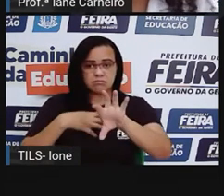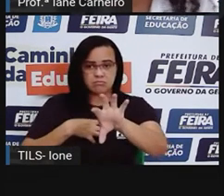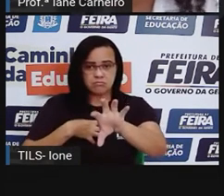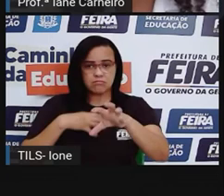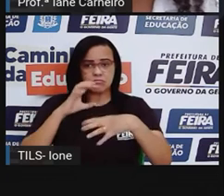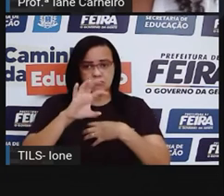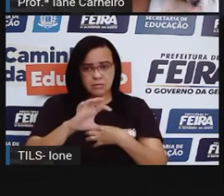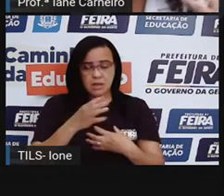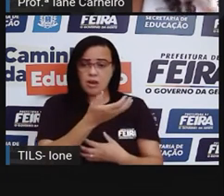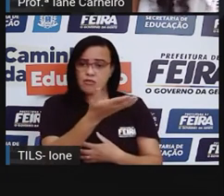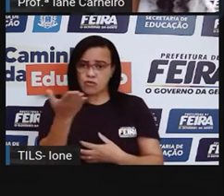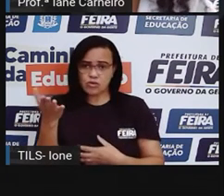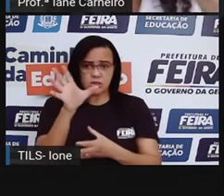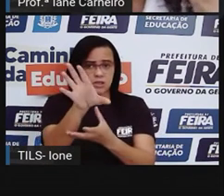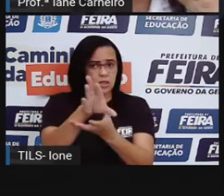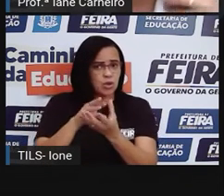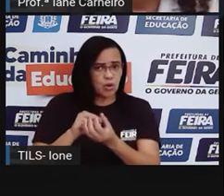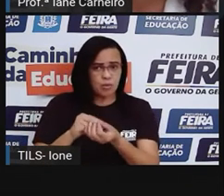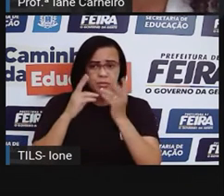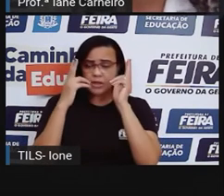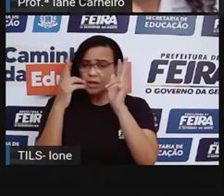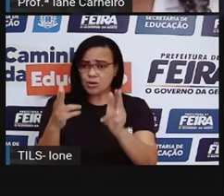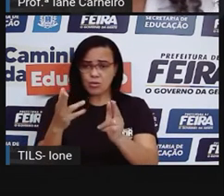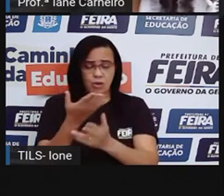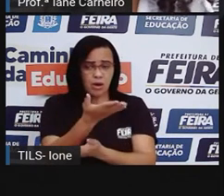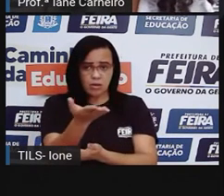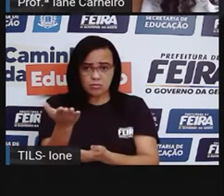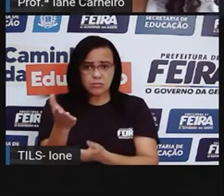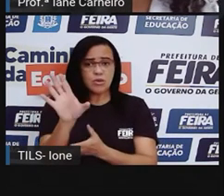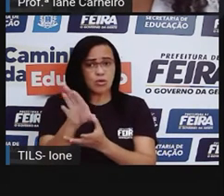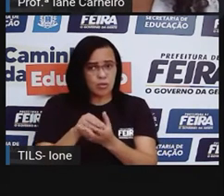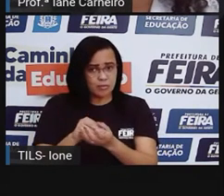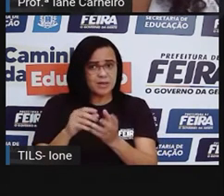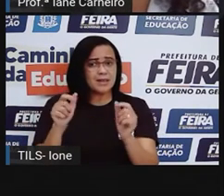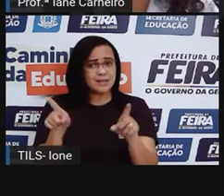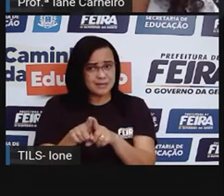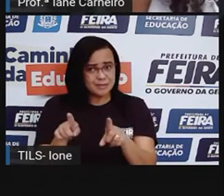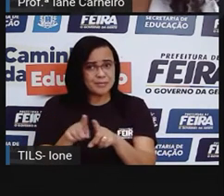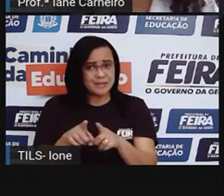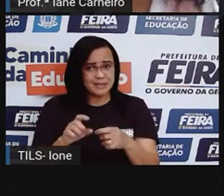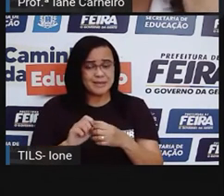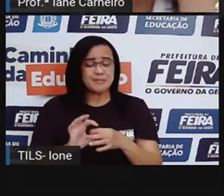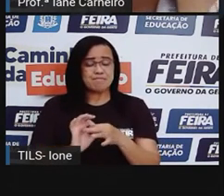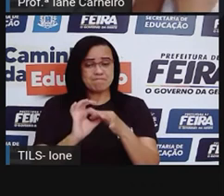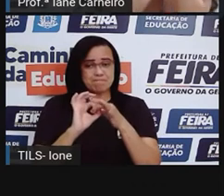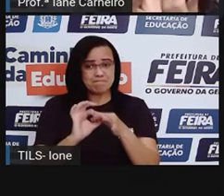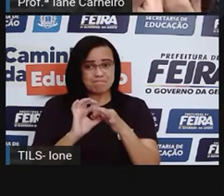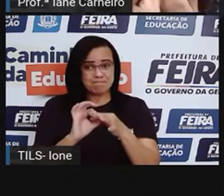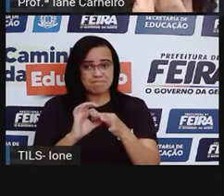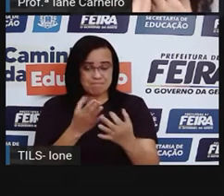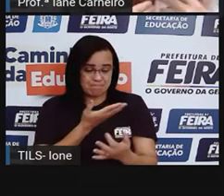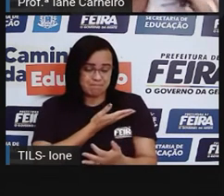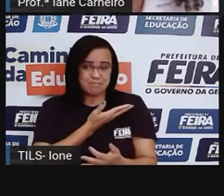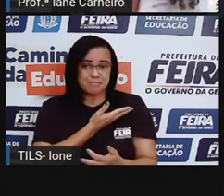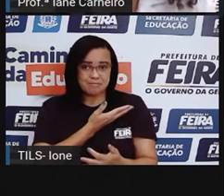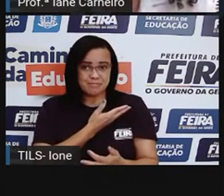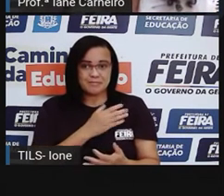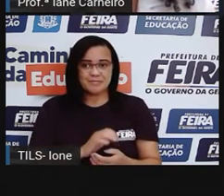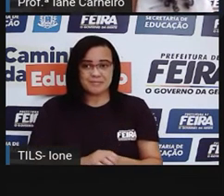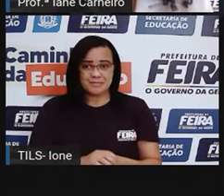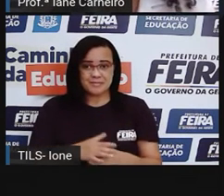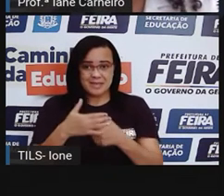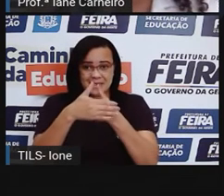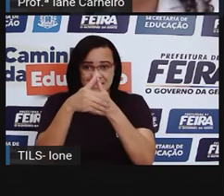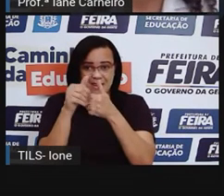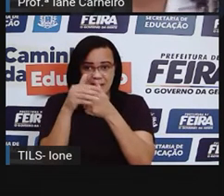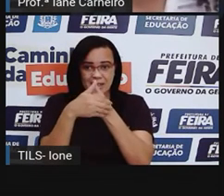nessa corrente do bem e seja empático e solidário. Então a gente está vendo aqui ó, duas fazendo carinho, né,